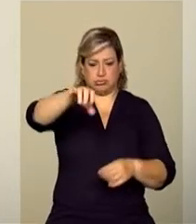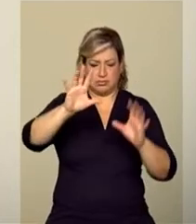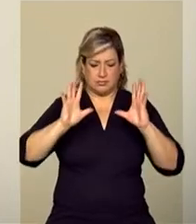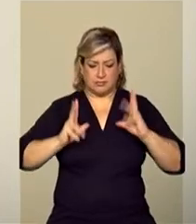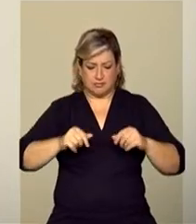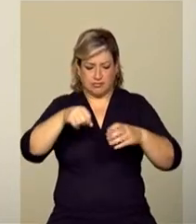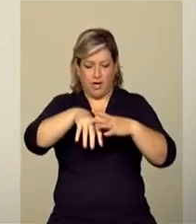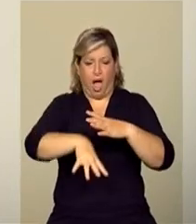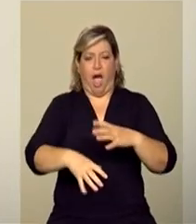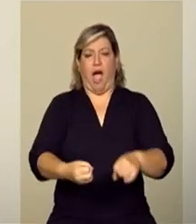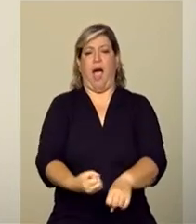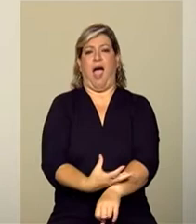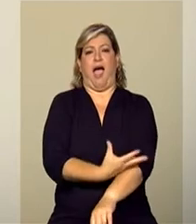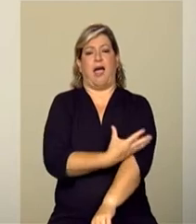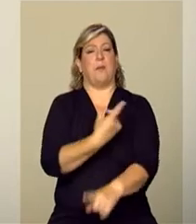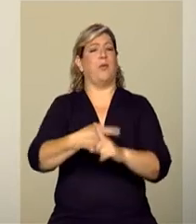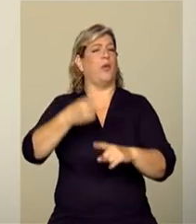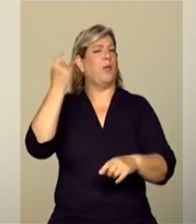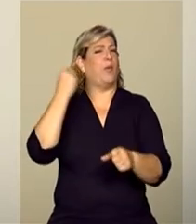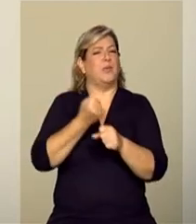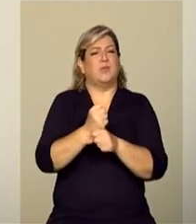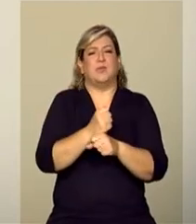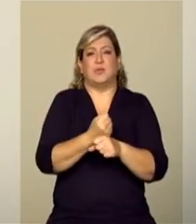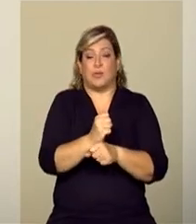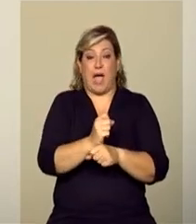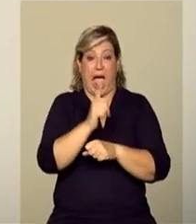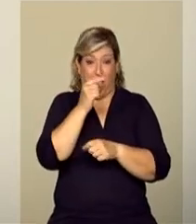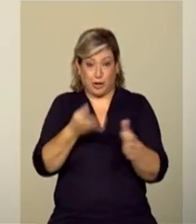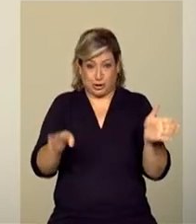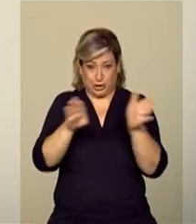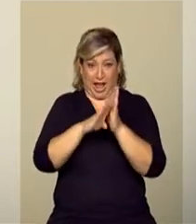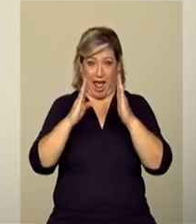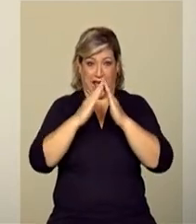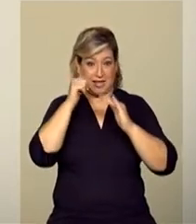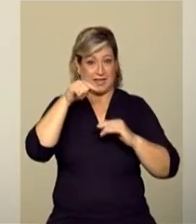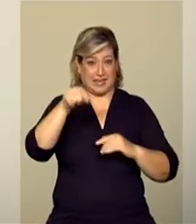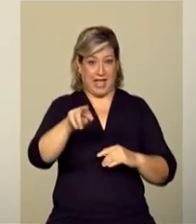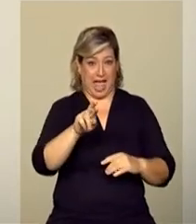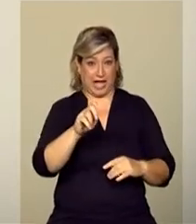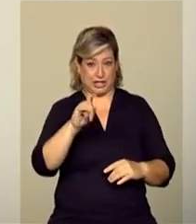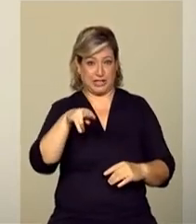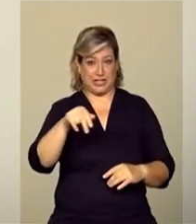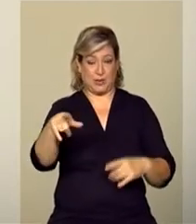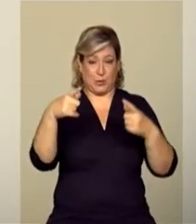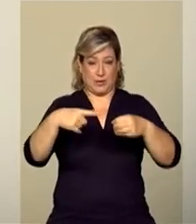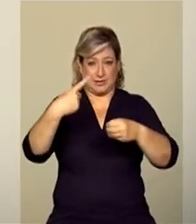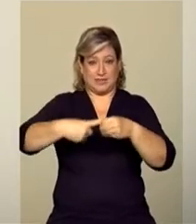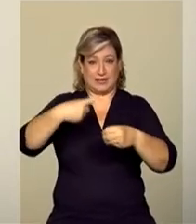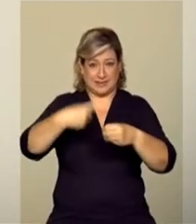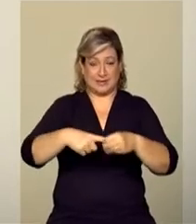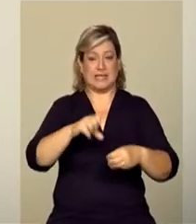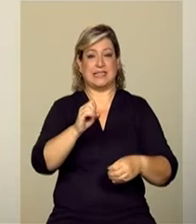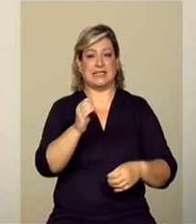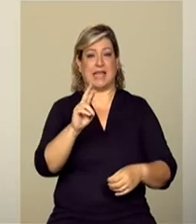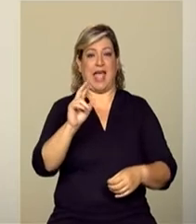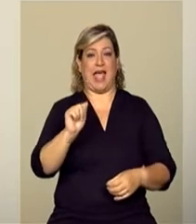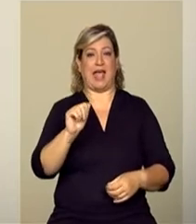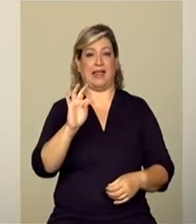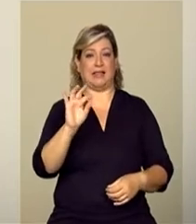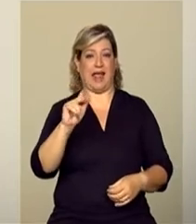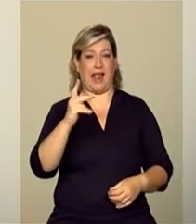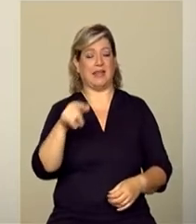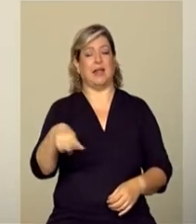da casa dela por muitos anos a água que chegou na casa da dona Regina lá na periferia de Serra Talhada era